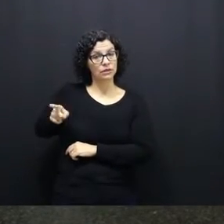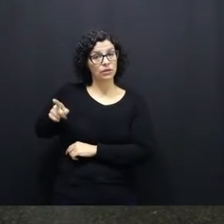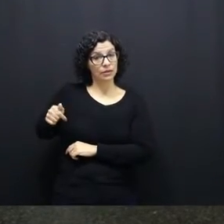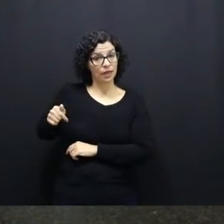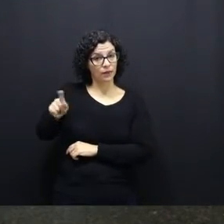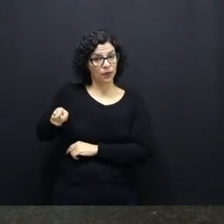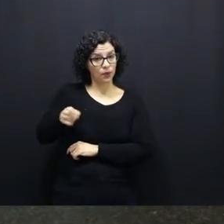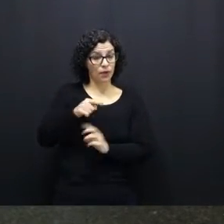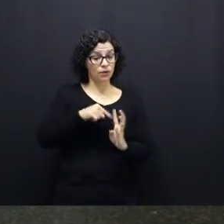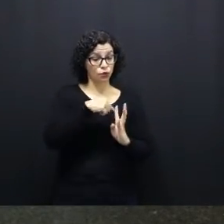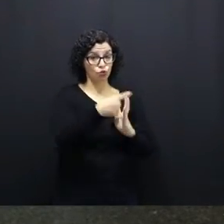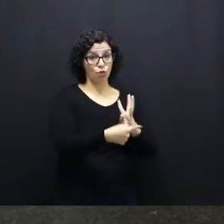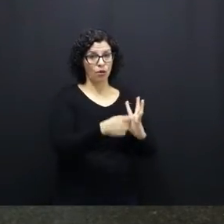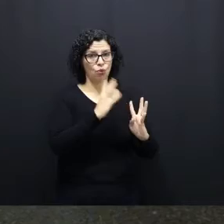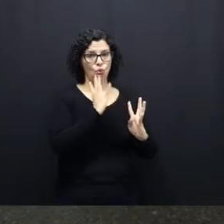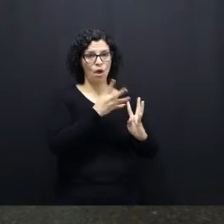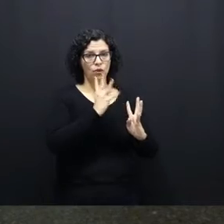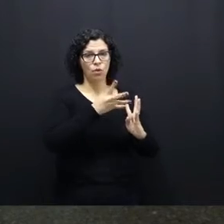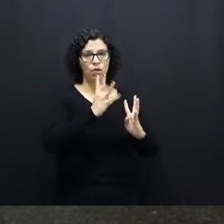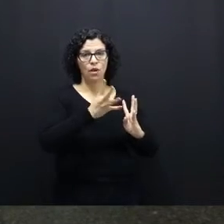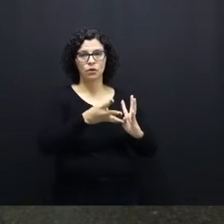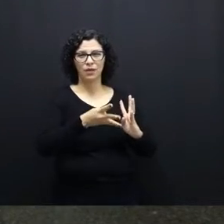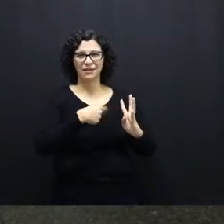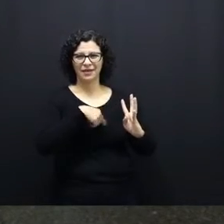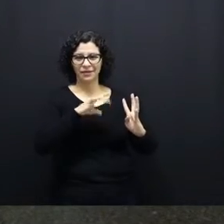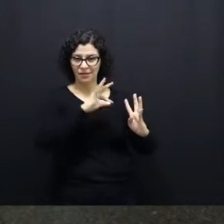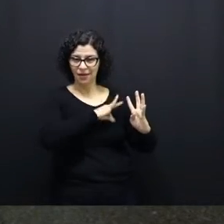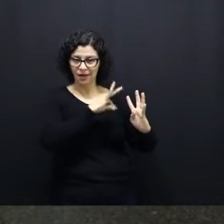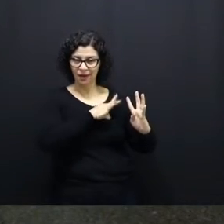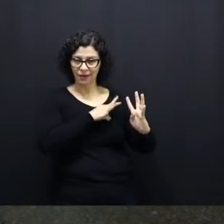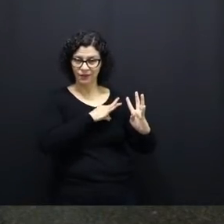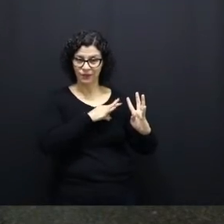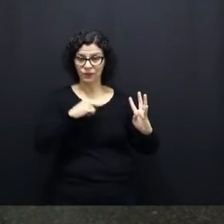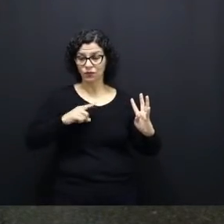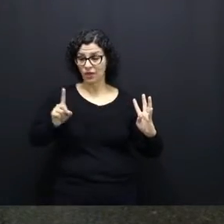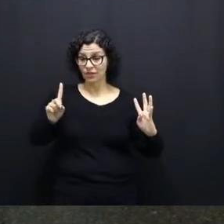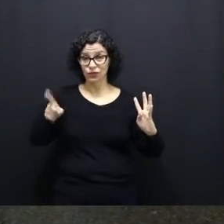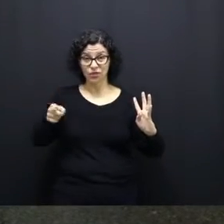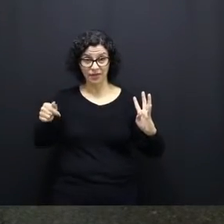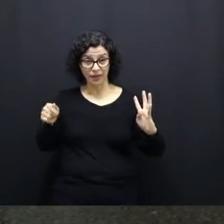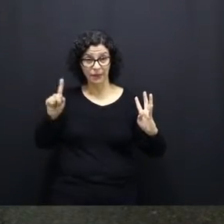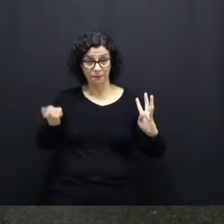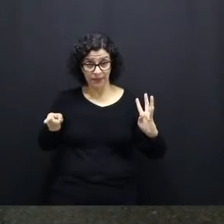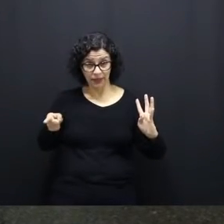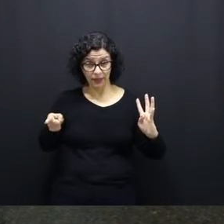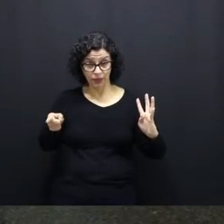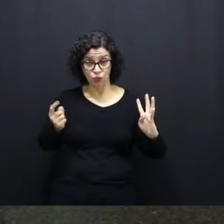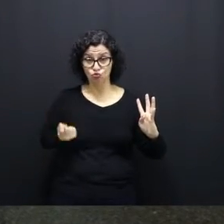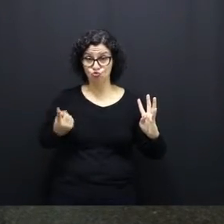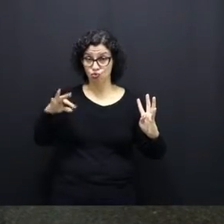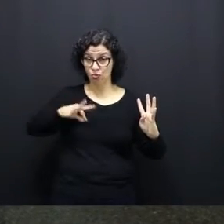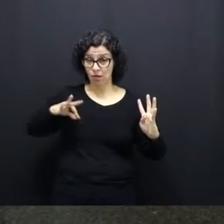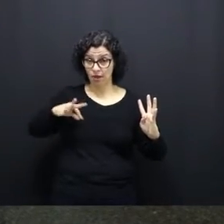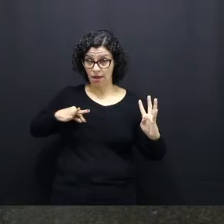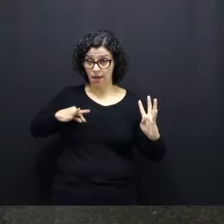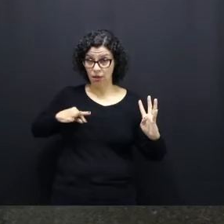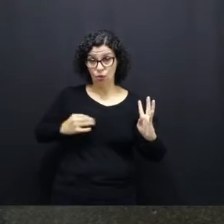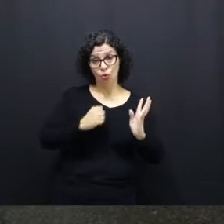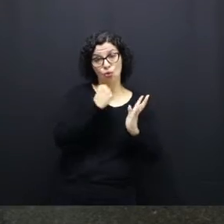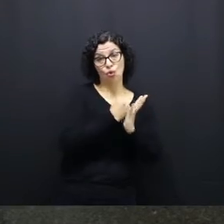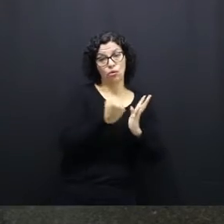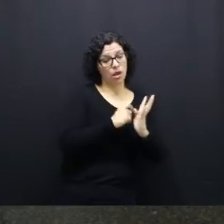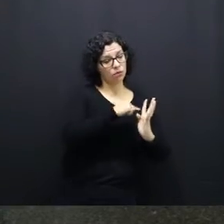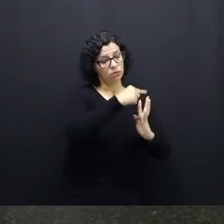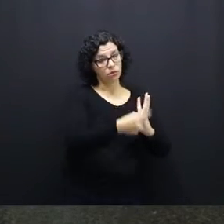apenas 4 mil reais então com o salário de um médico concursado nós teremos Quatro médicos a